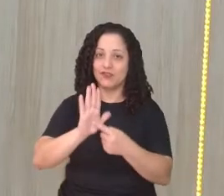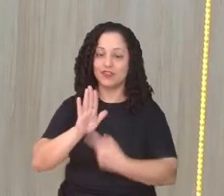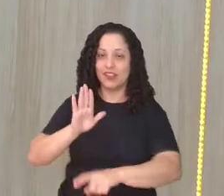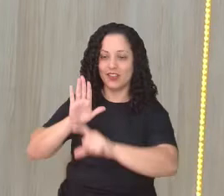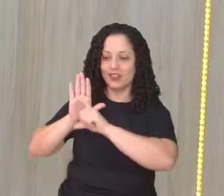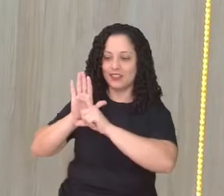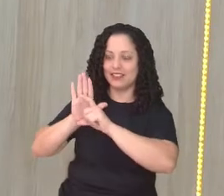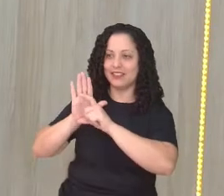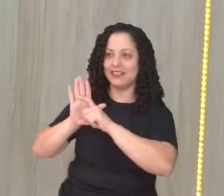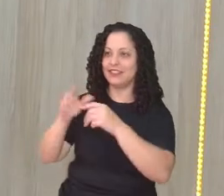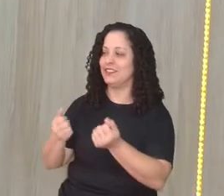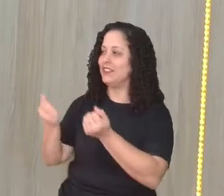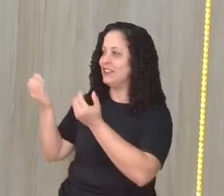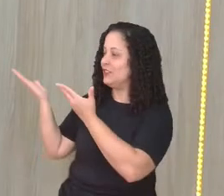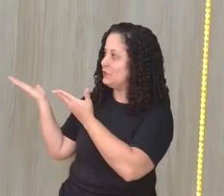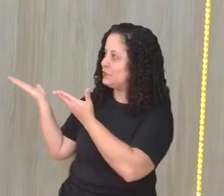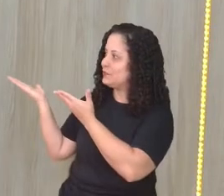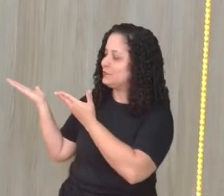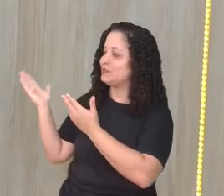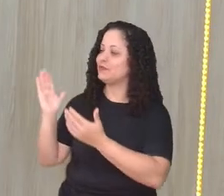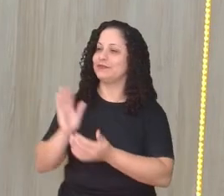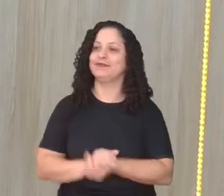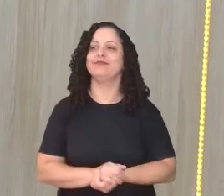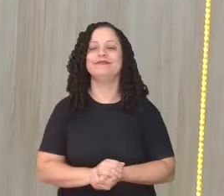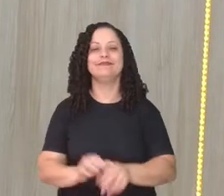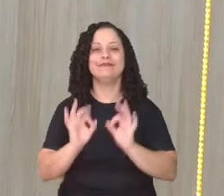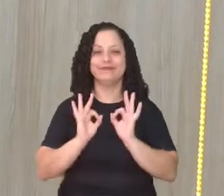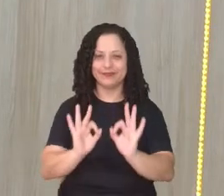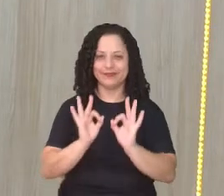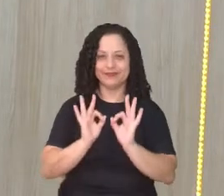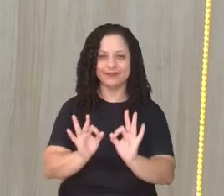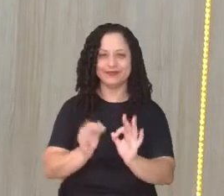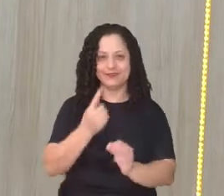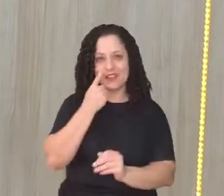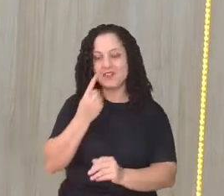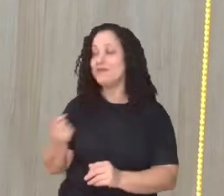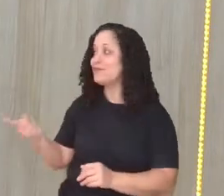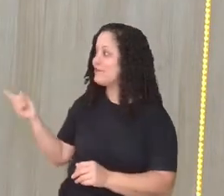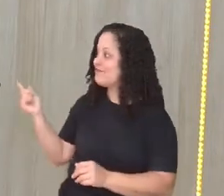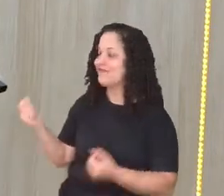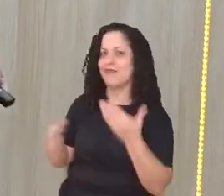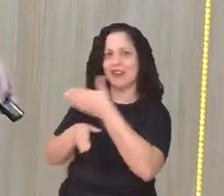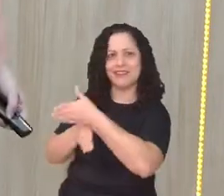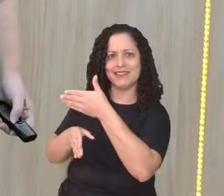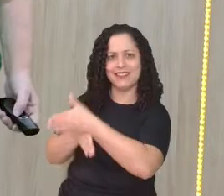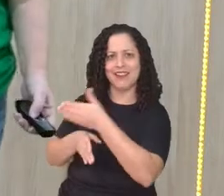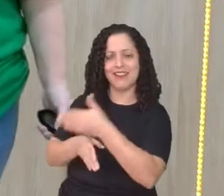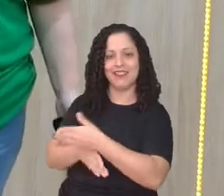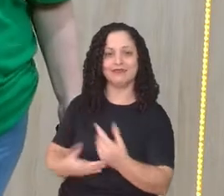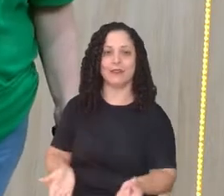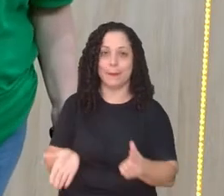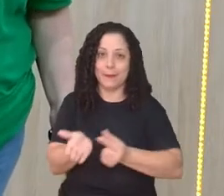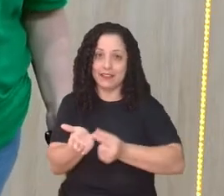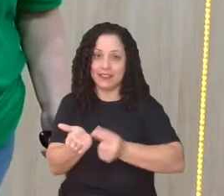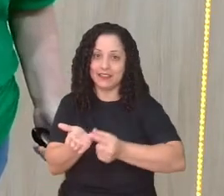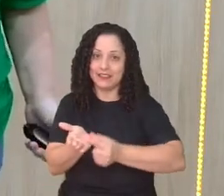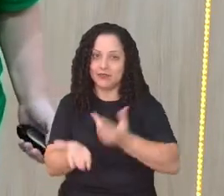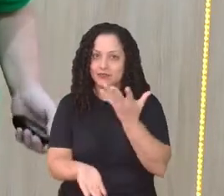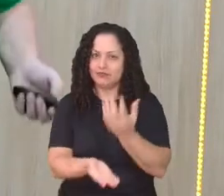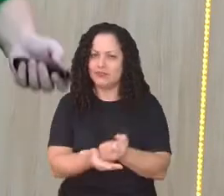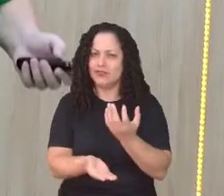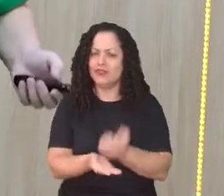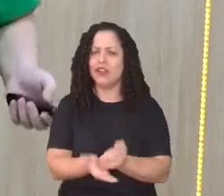o QR Code aqui, opa! E vocês podem acessar o aplicativo.